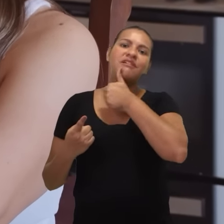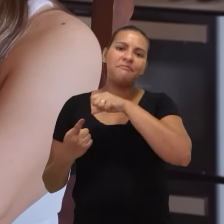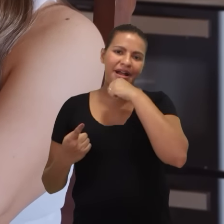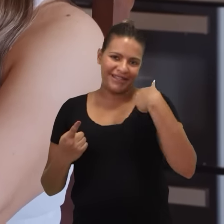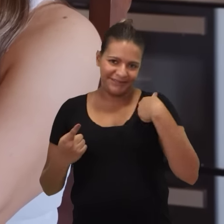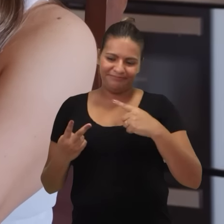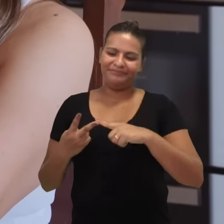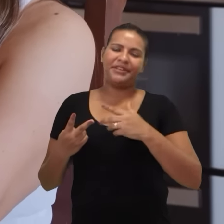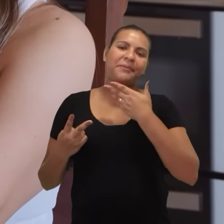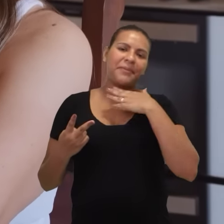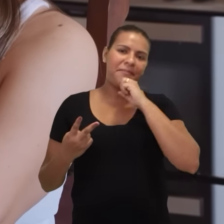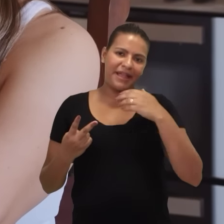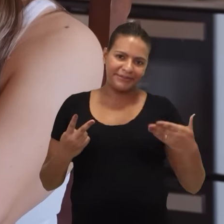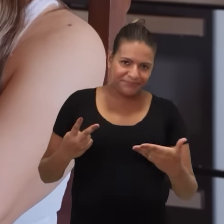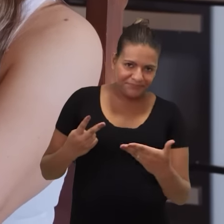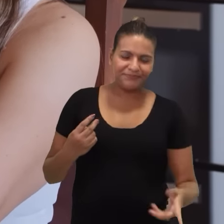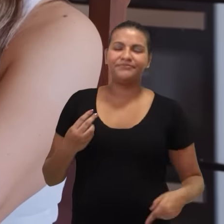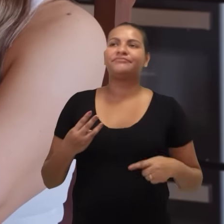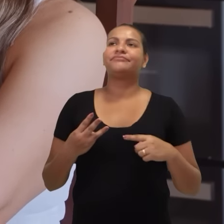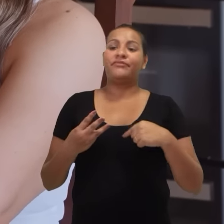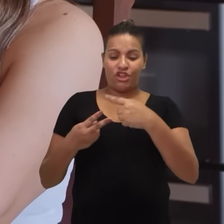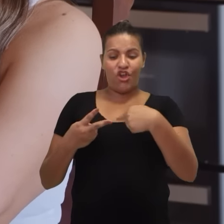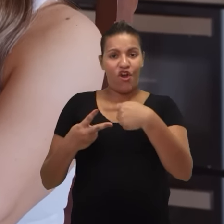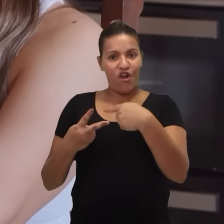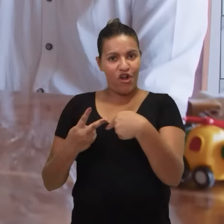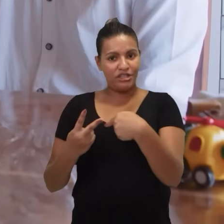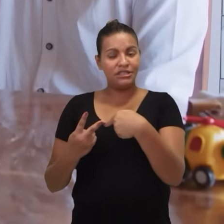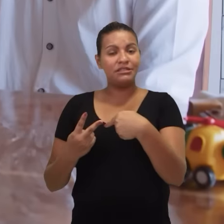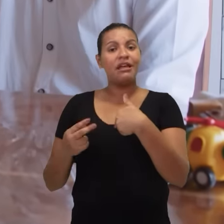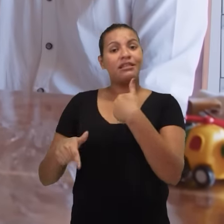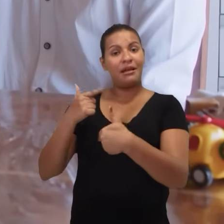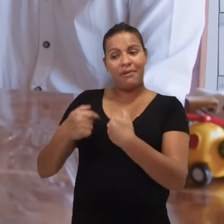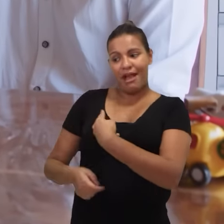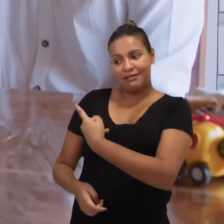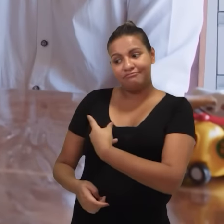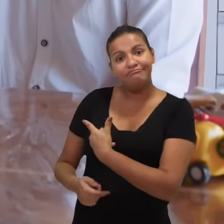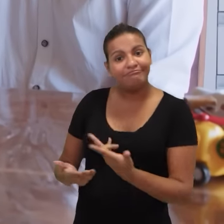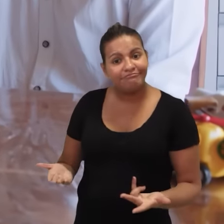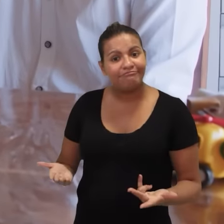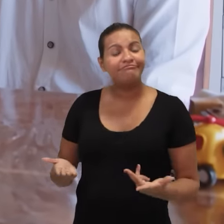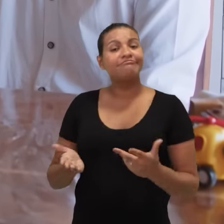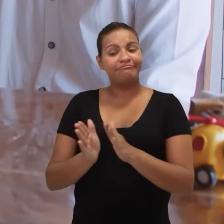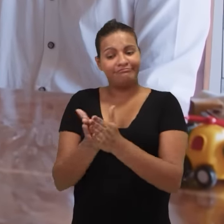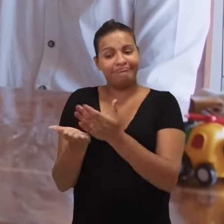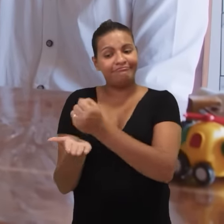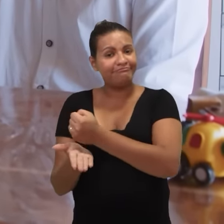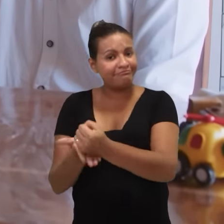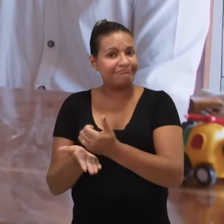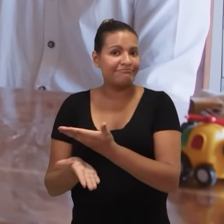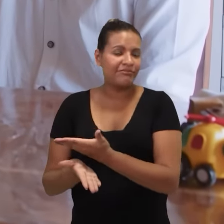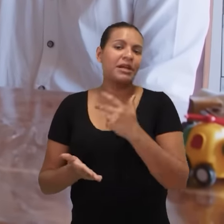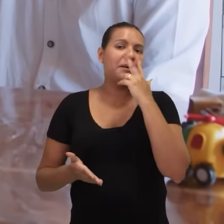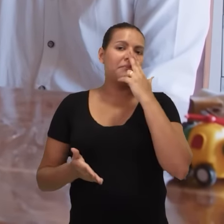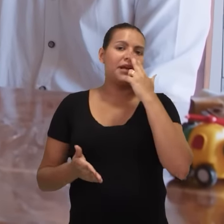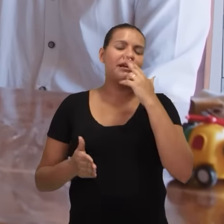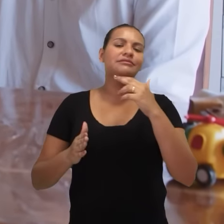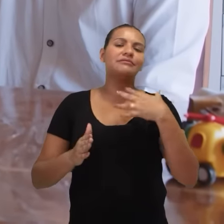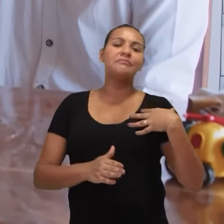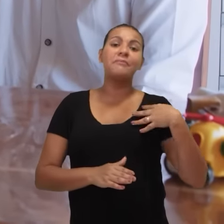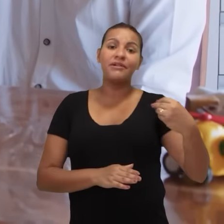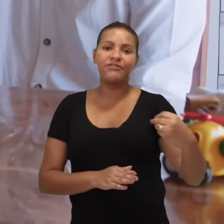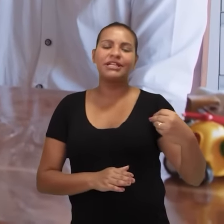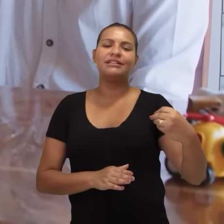dois trabalham. Os dois trabalham com carteira assinada. Então, a colocação dela vai mais para trás porque existem mães